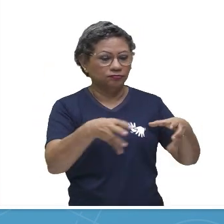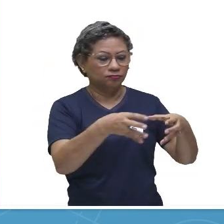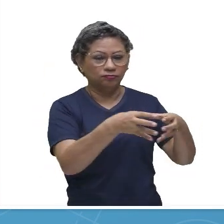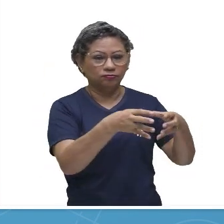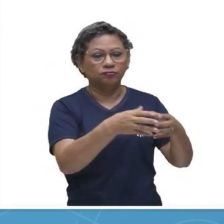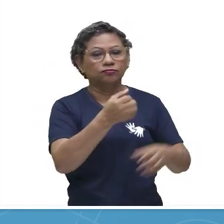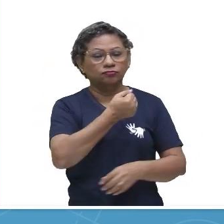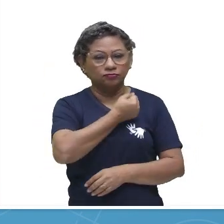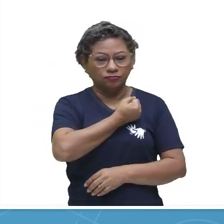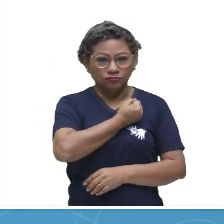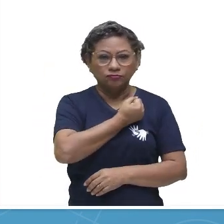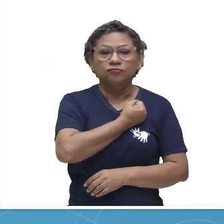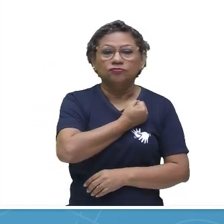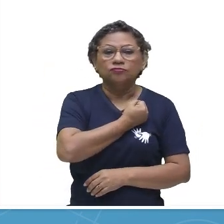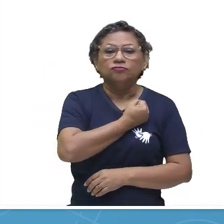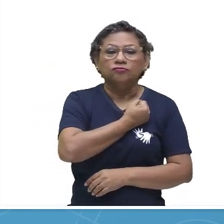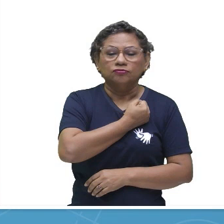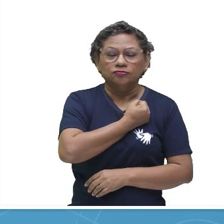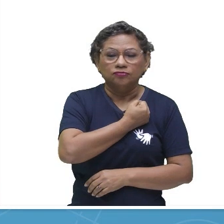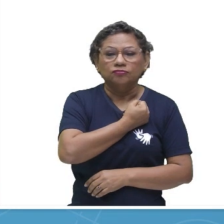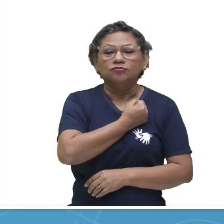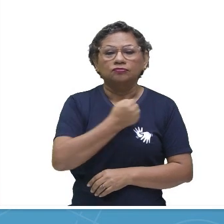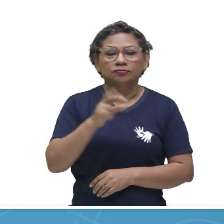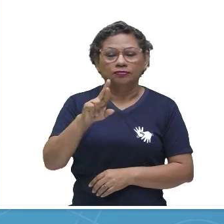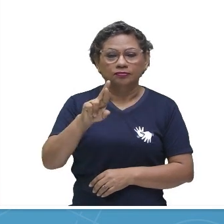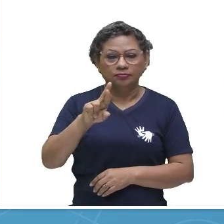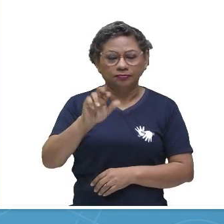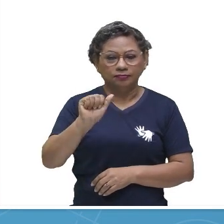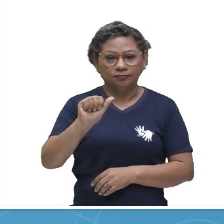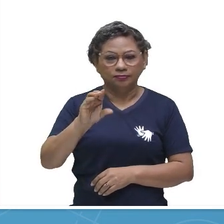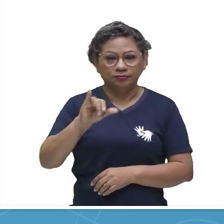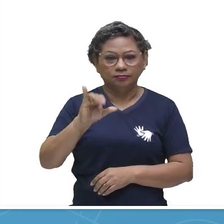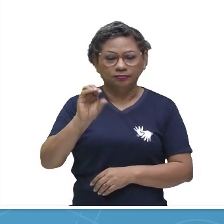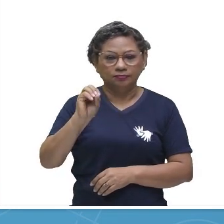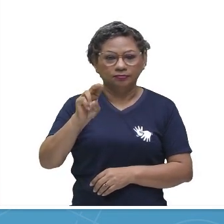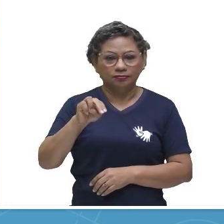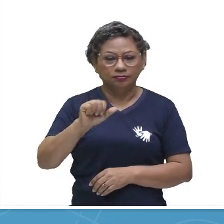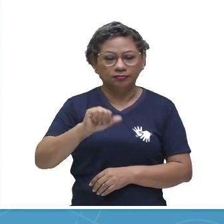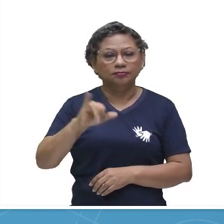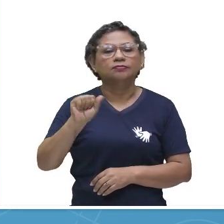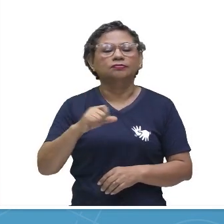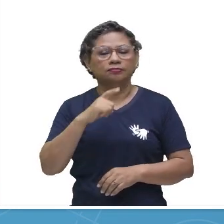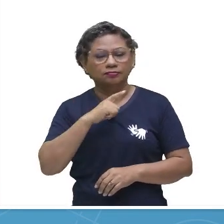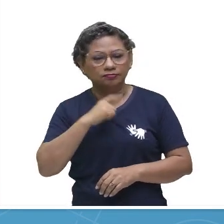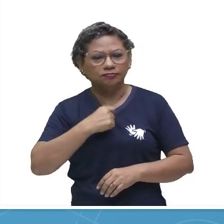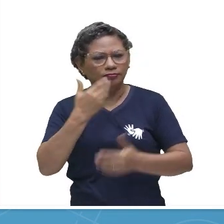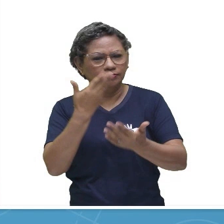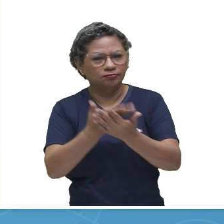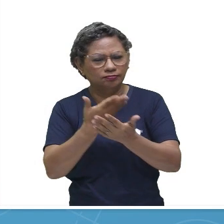racionais, abordando em específico a operação de potenciação.